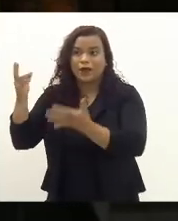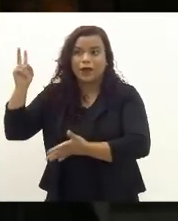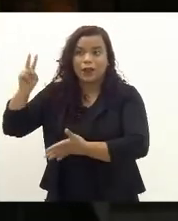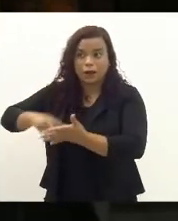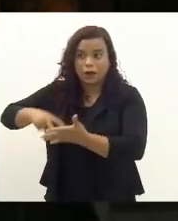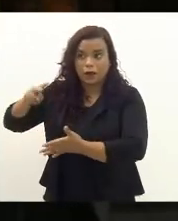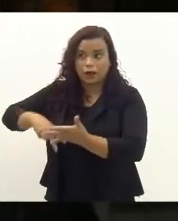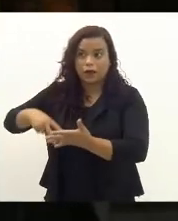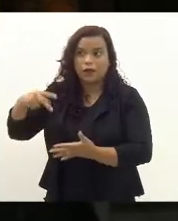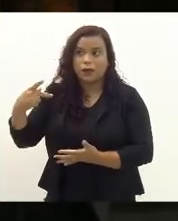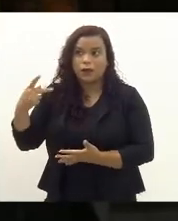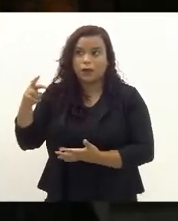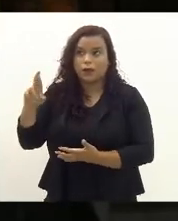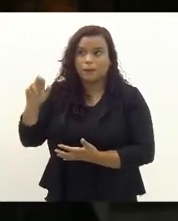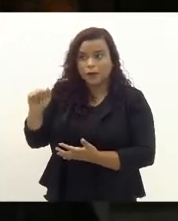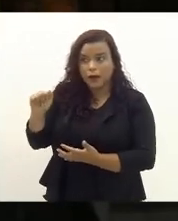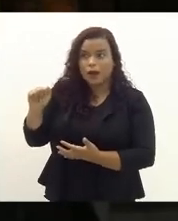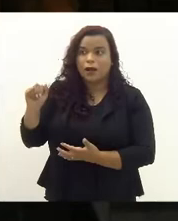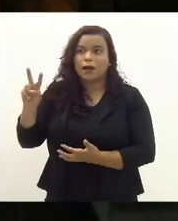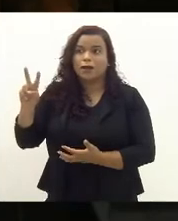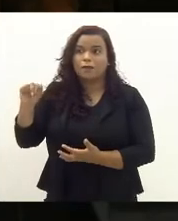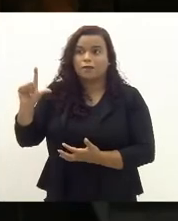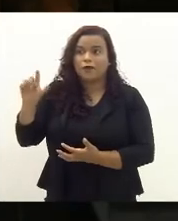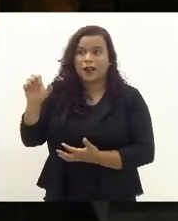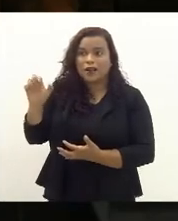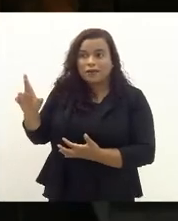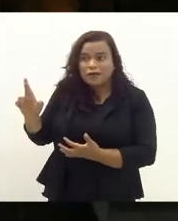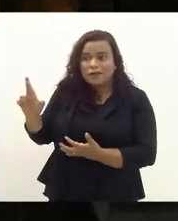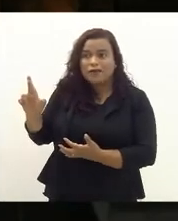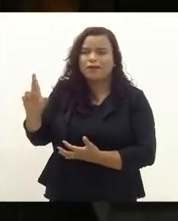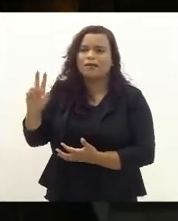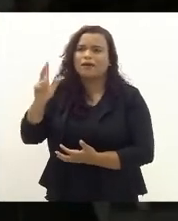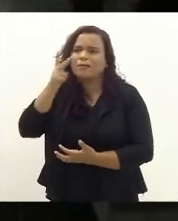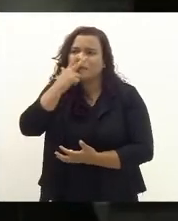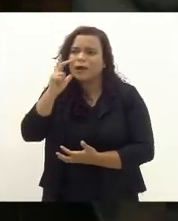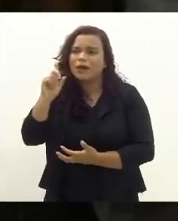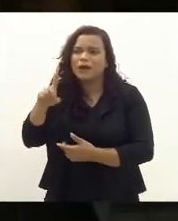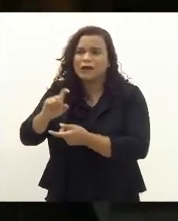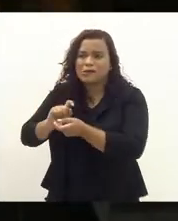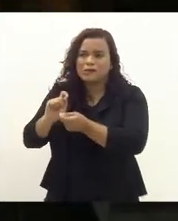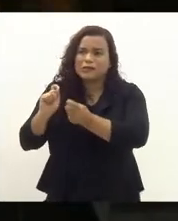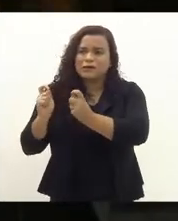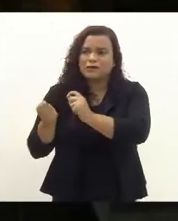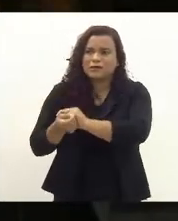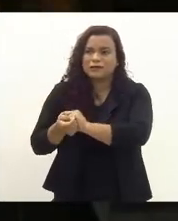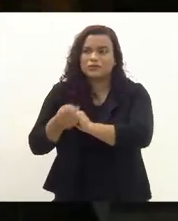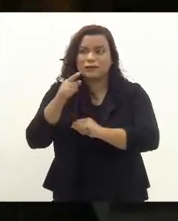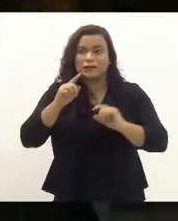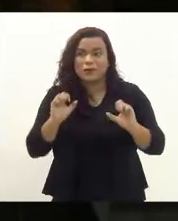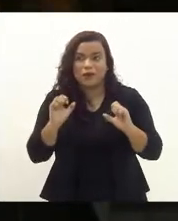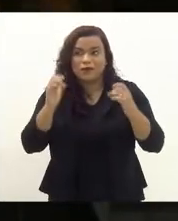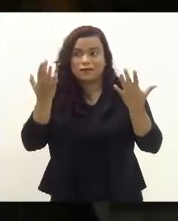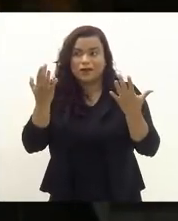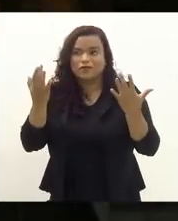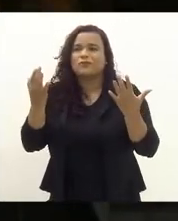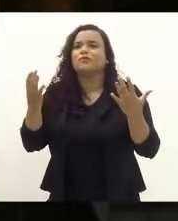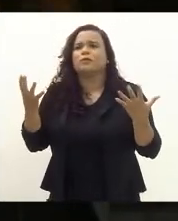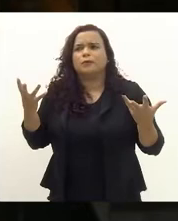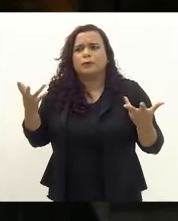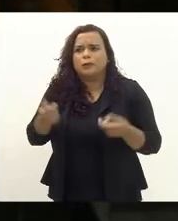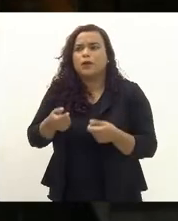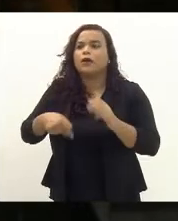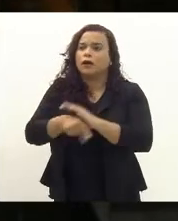valer que pelo que eu apurei é um desdobramento desse grande evento literário chamado ler